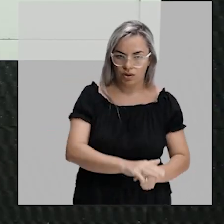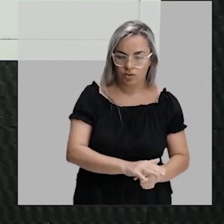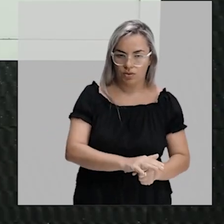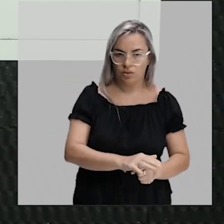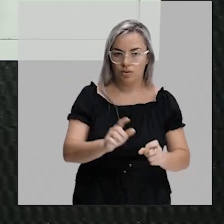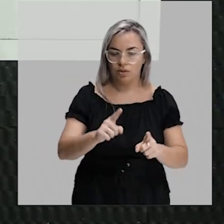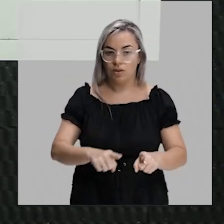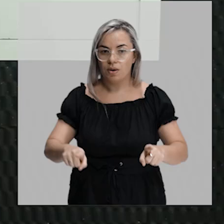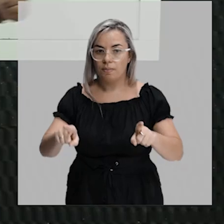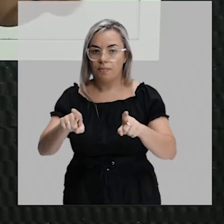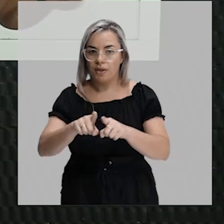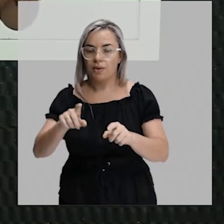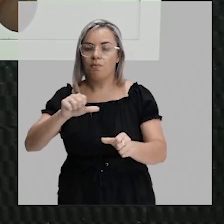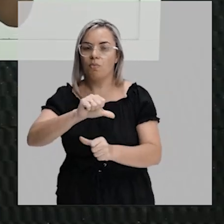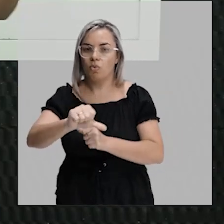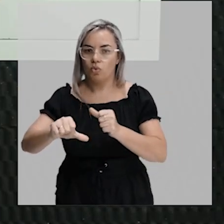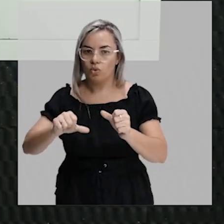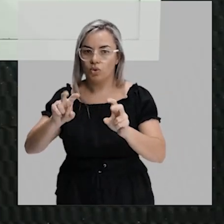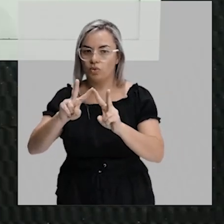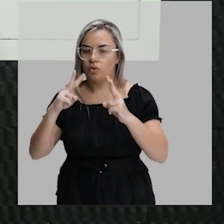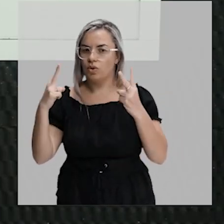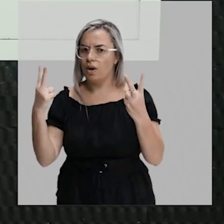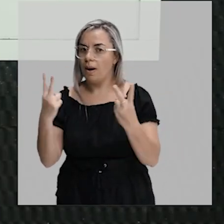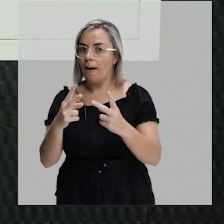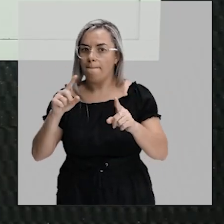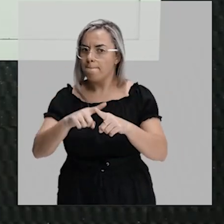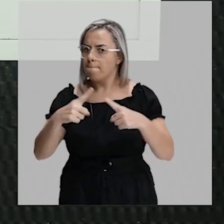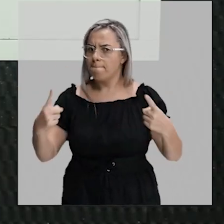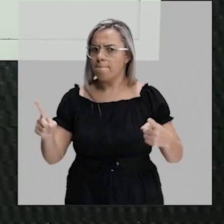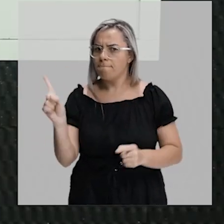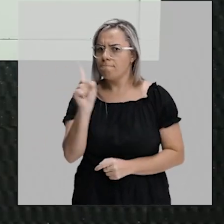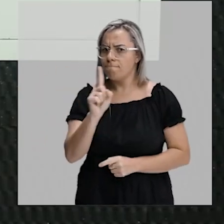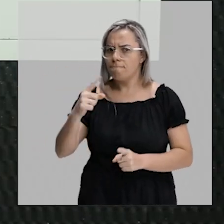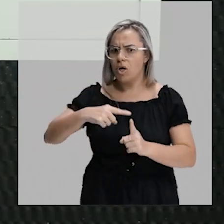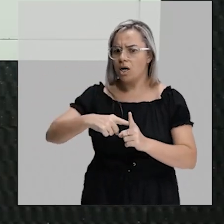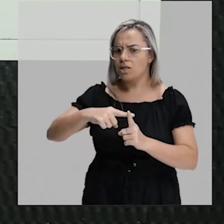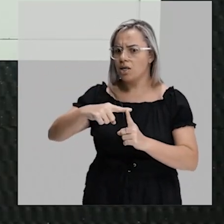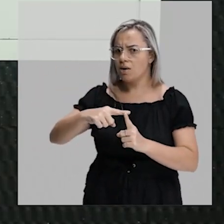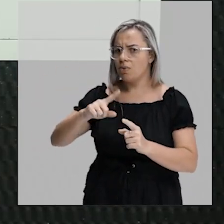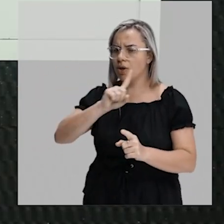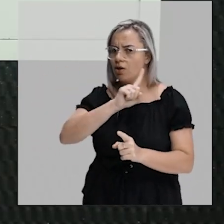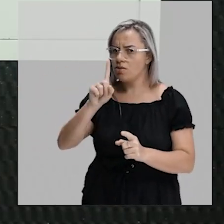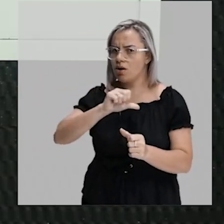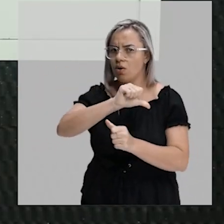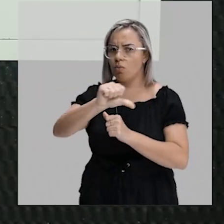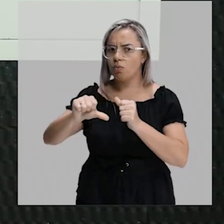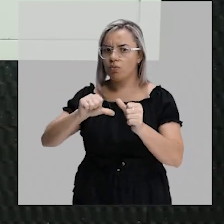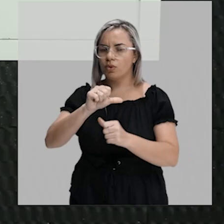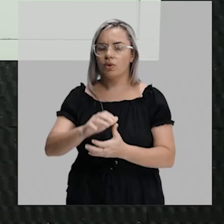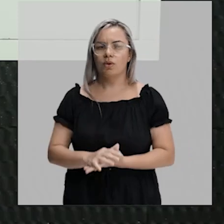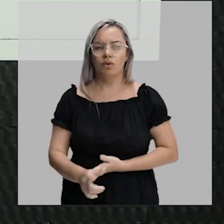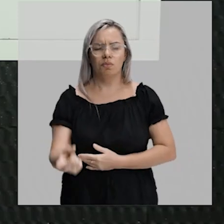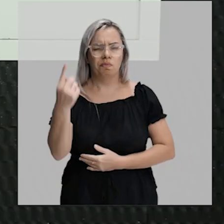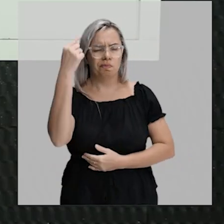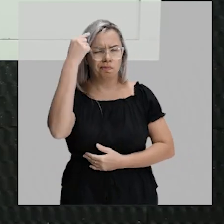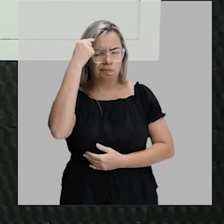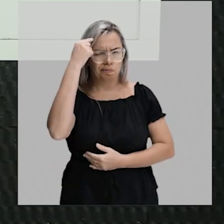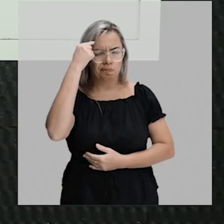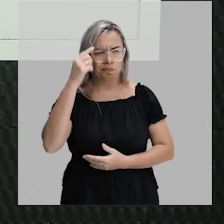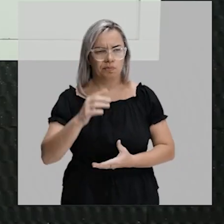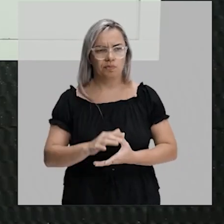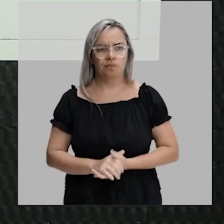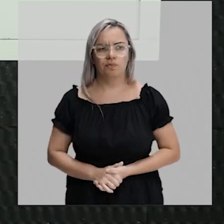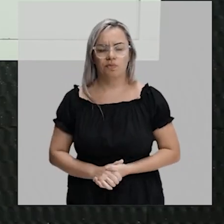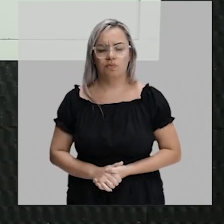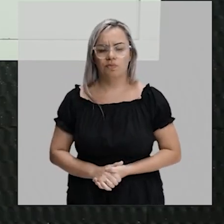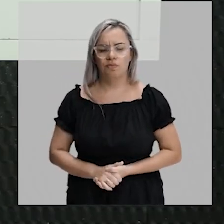mudança no volume, mas a temperatura não muda, tá ok? Então vamos imaginar o seguinte recipiente. Então nós temos aqui